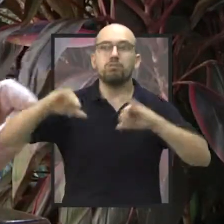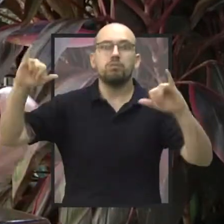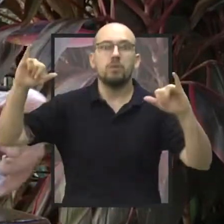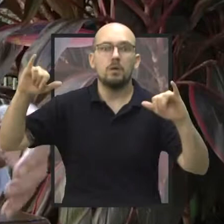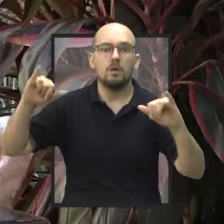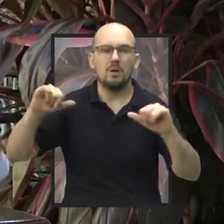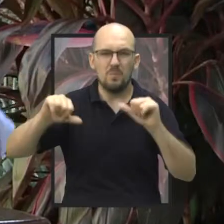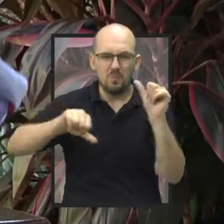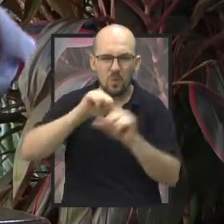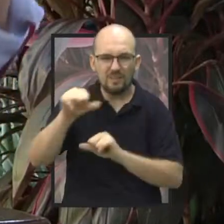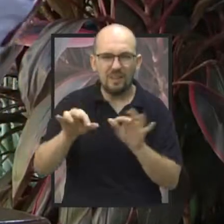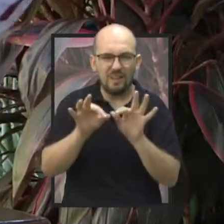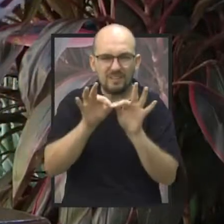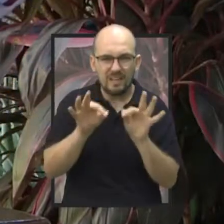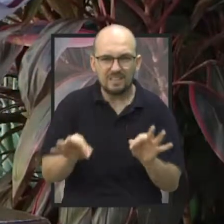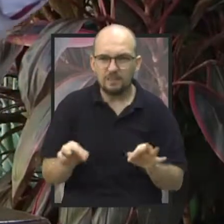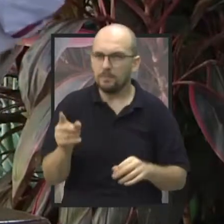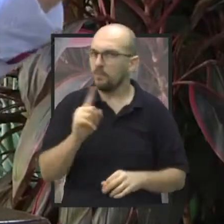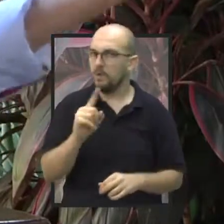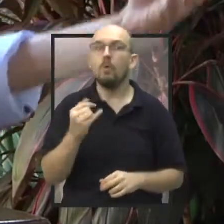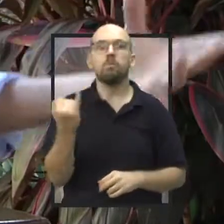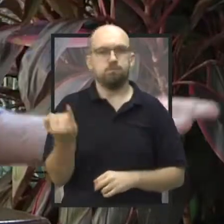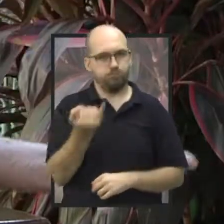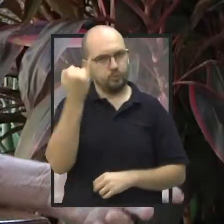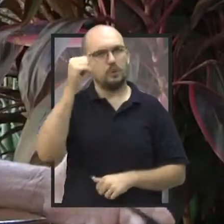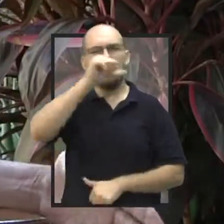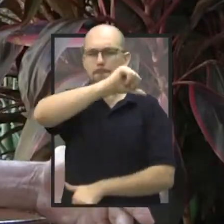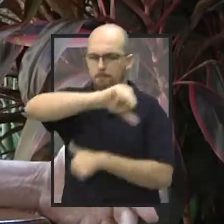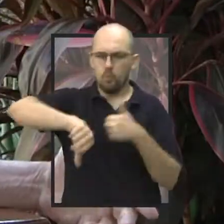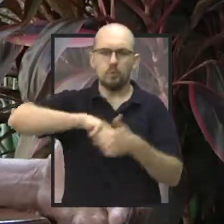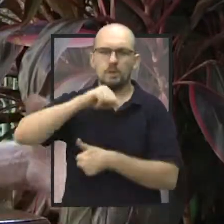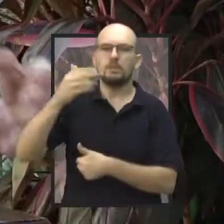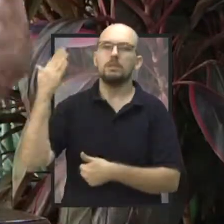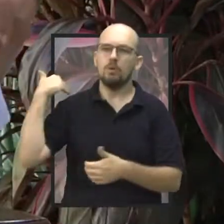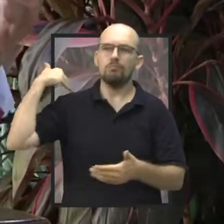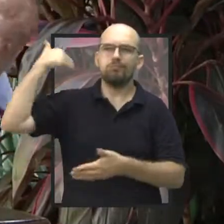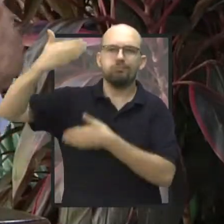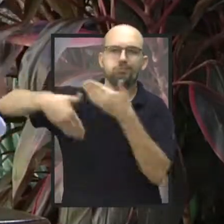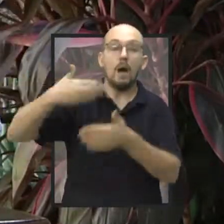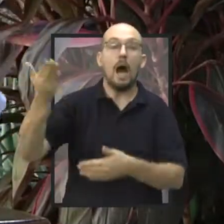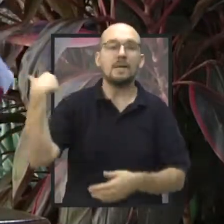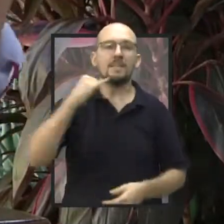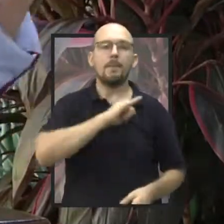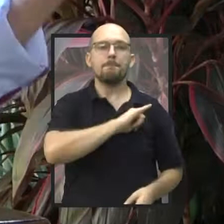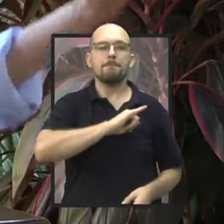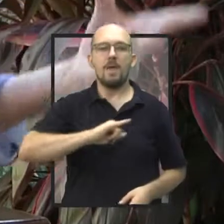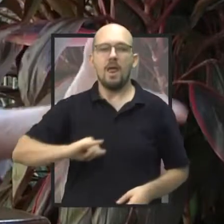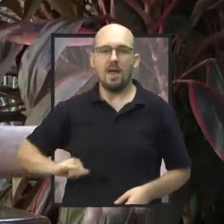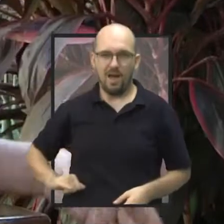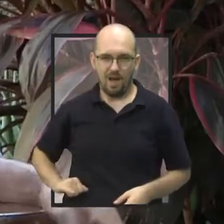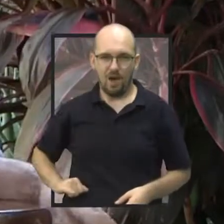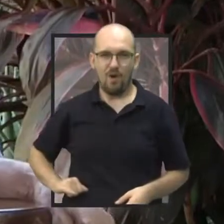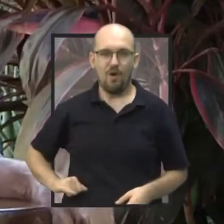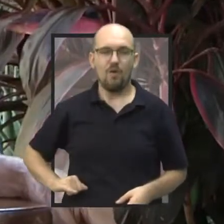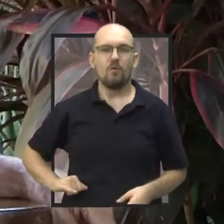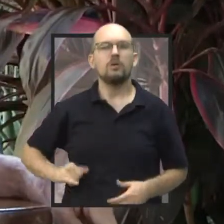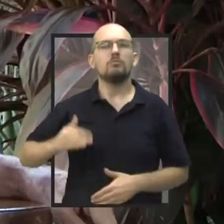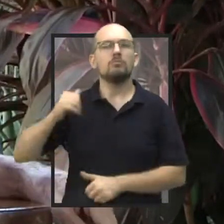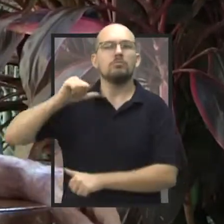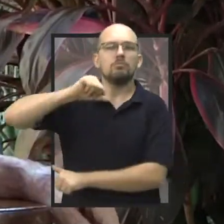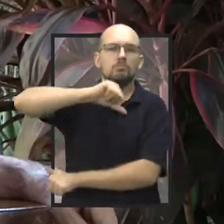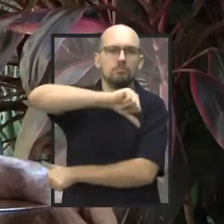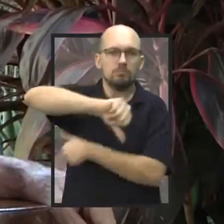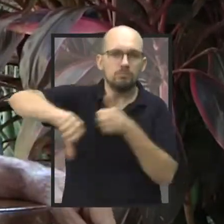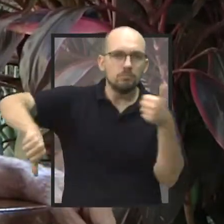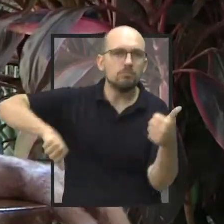desse tamanho, mas uma mudança espetacular no regime político brasileiro. Ele sai do imperialismo e passa para um